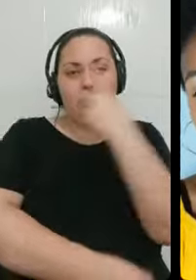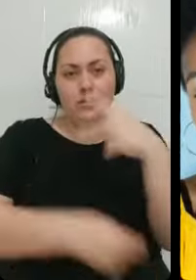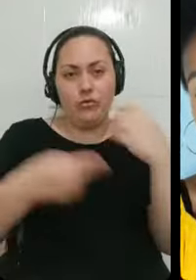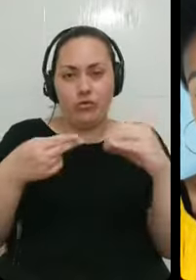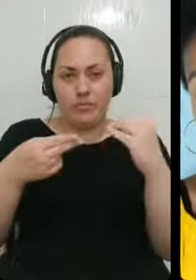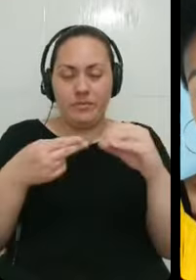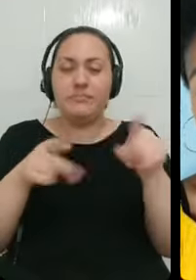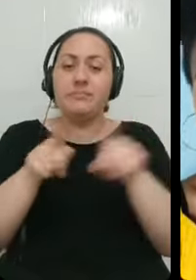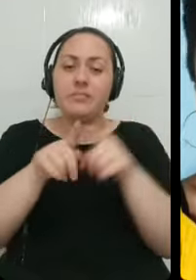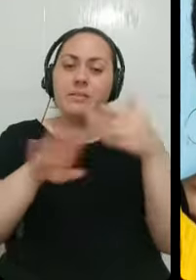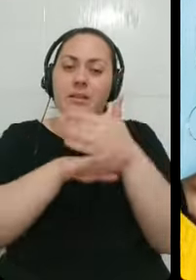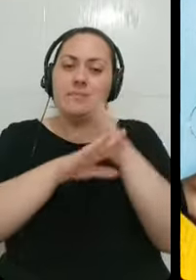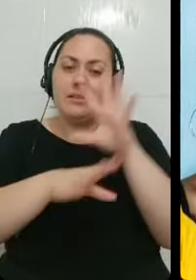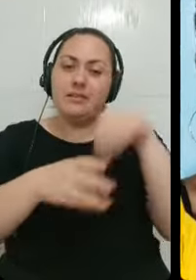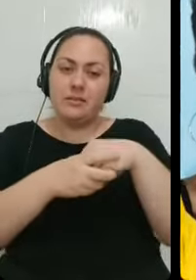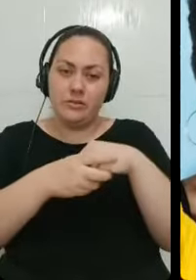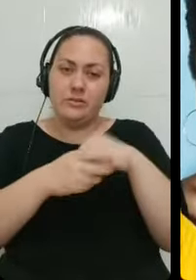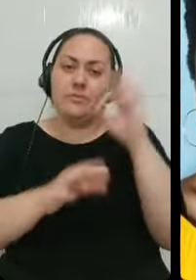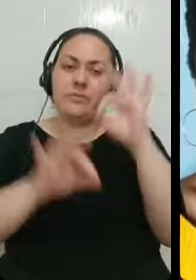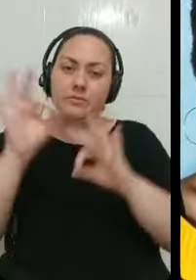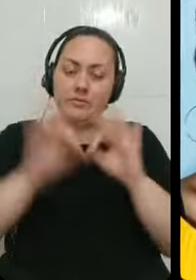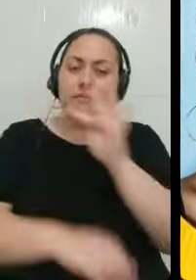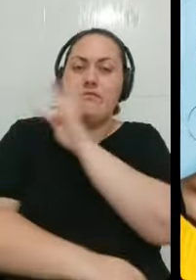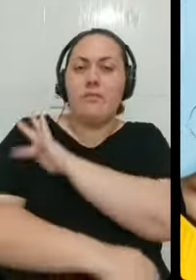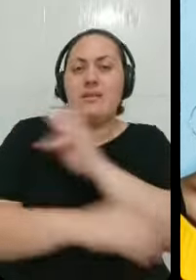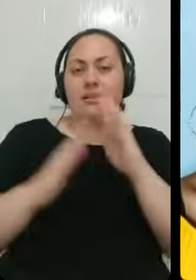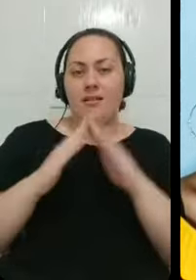integrante do programa do Farmácia Caseira.